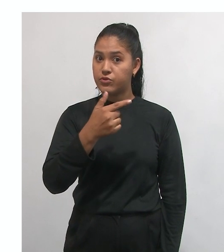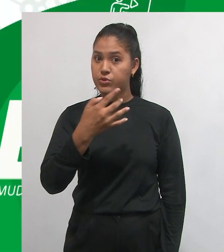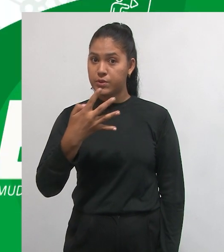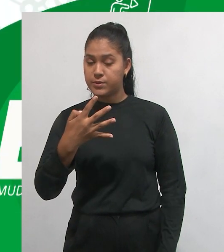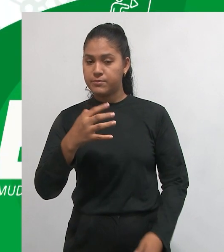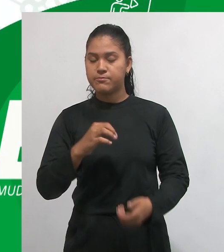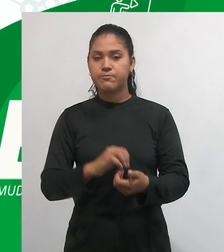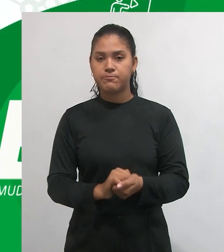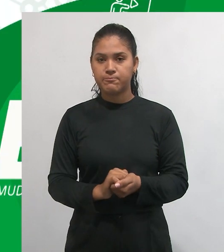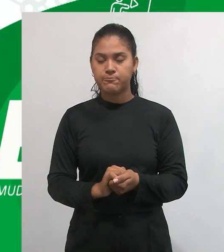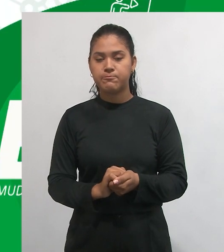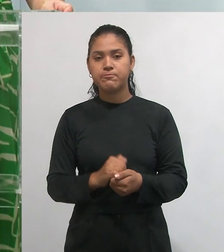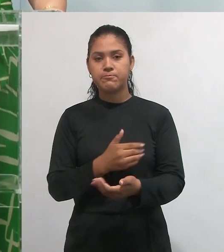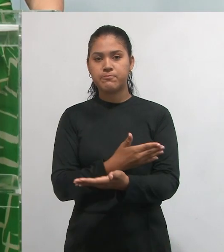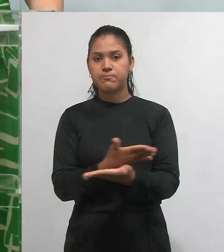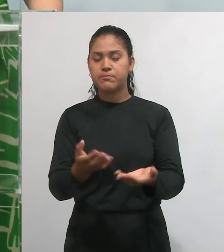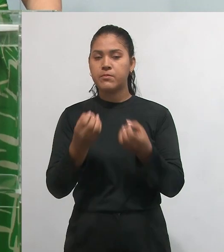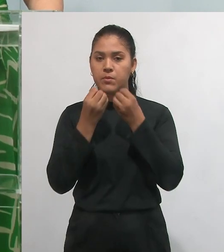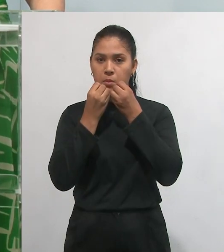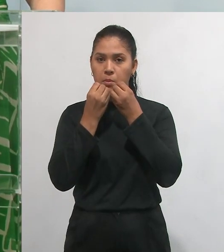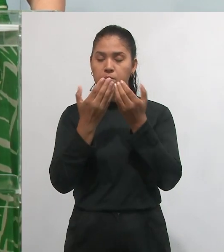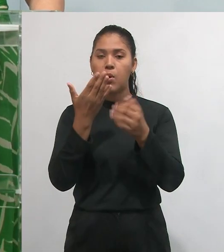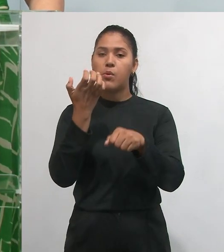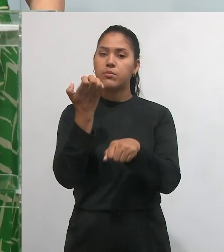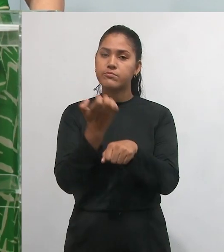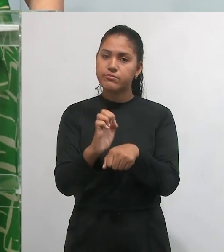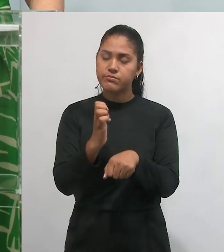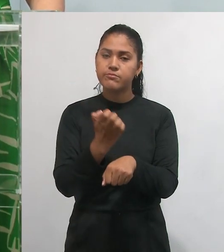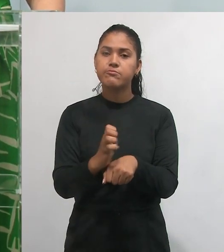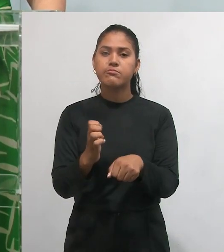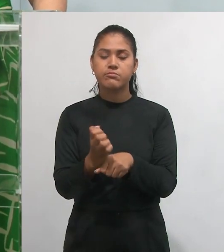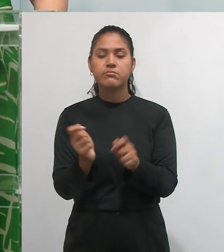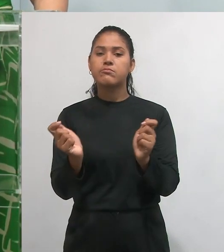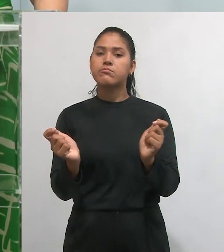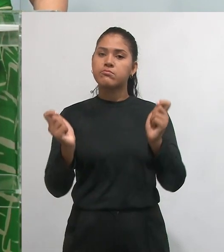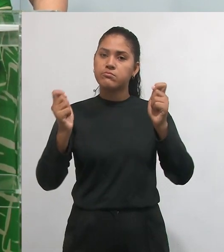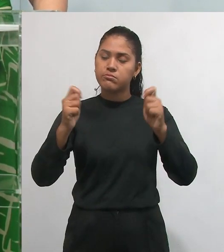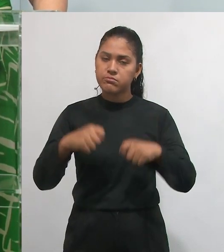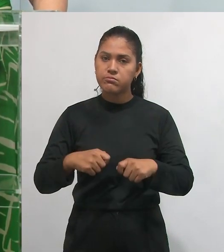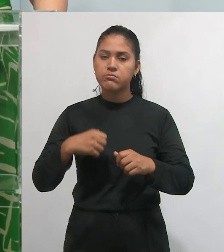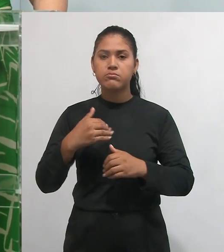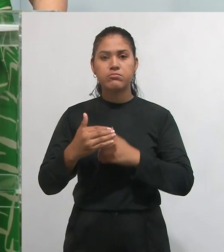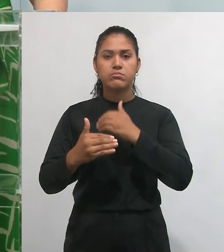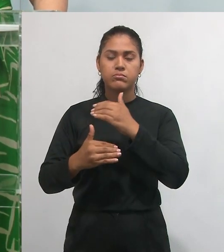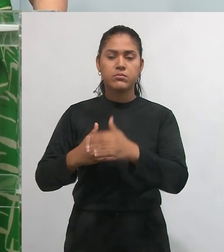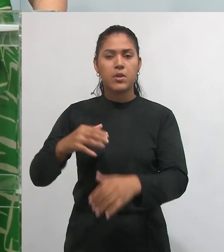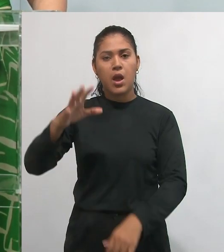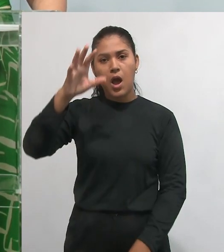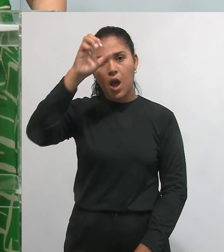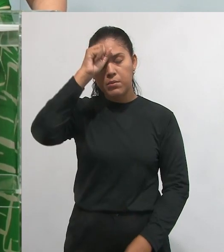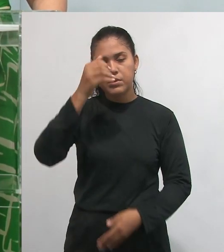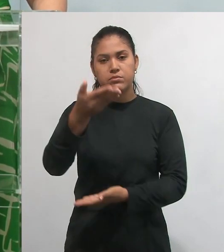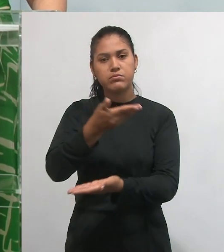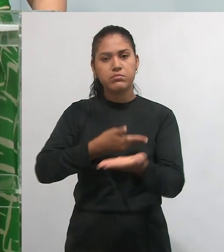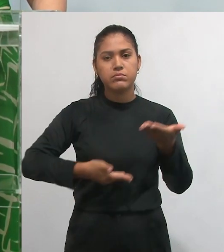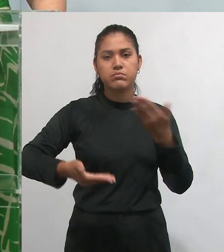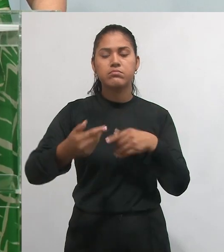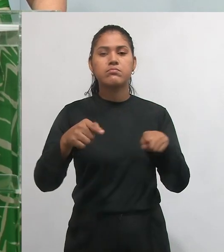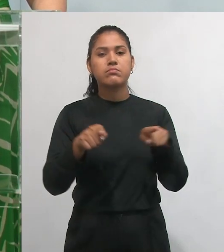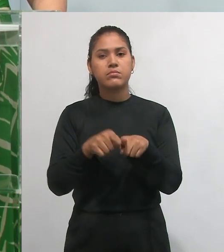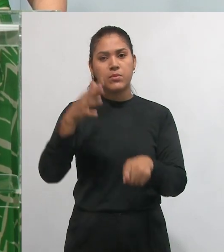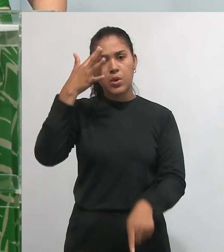10/12/2024. Então, desejo a vocês um excelente estágio, que possamos aprender